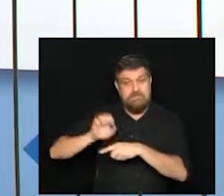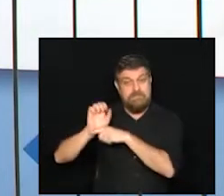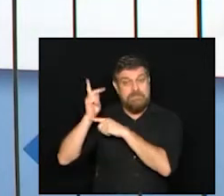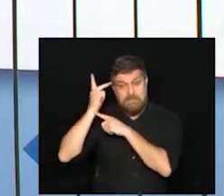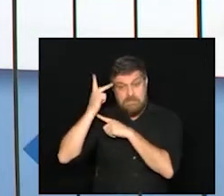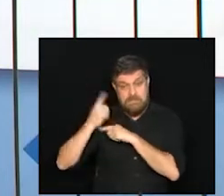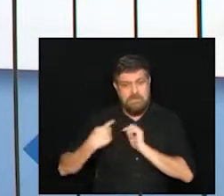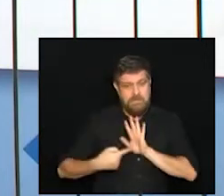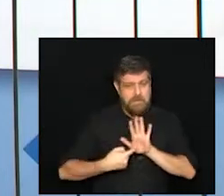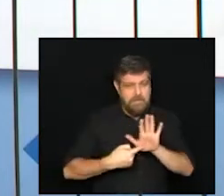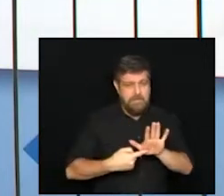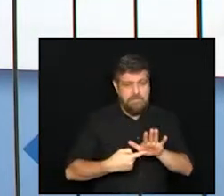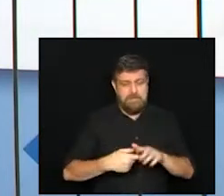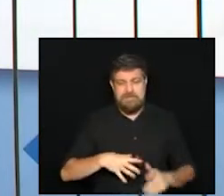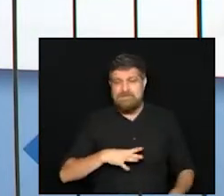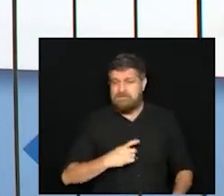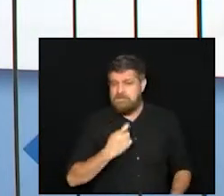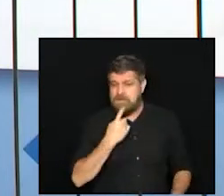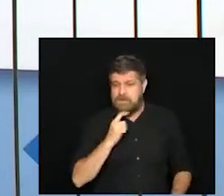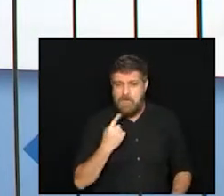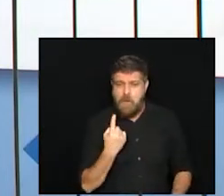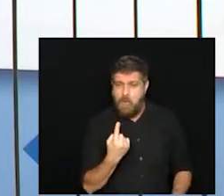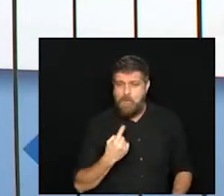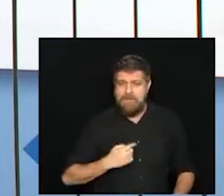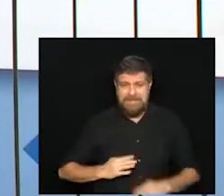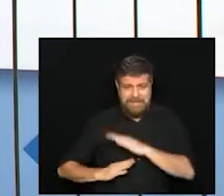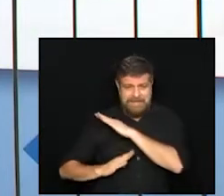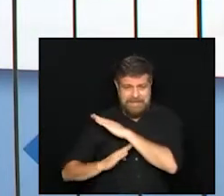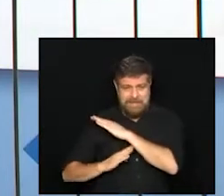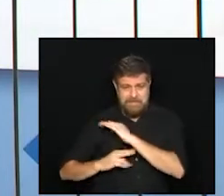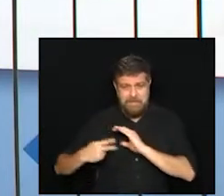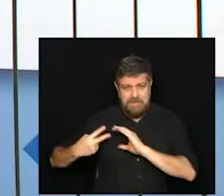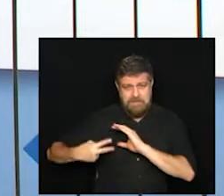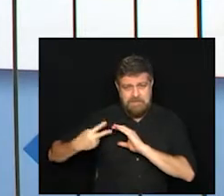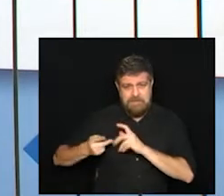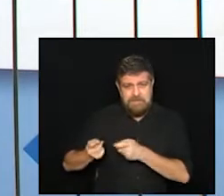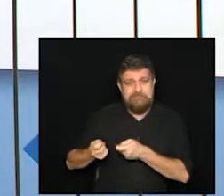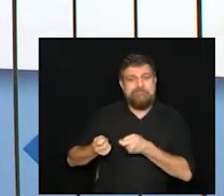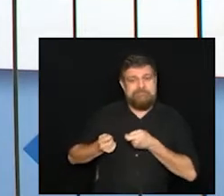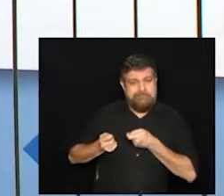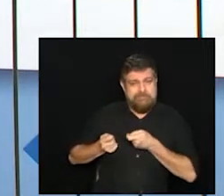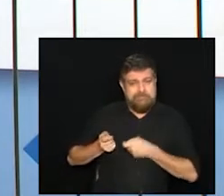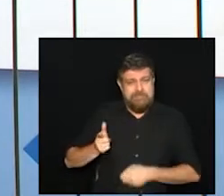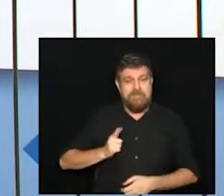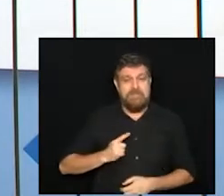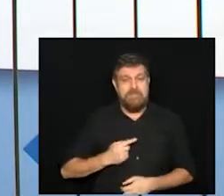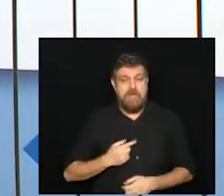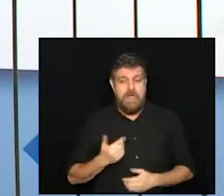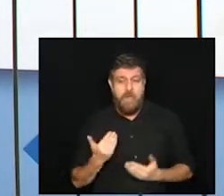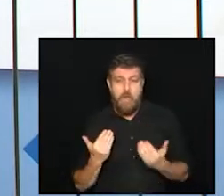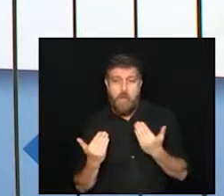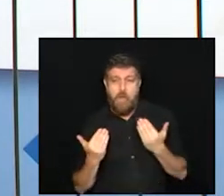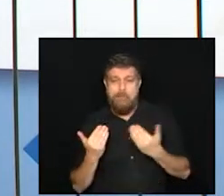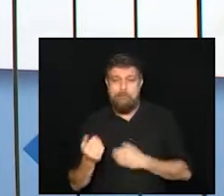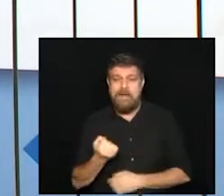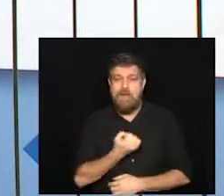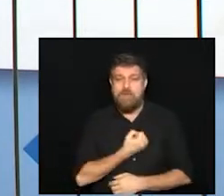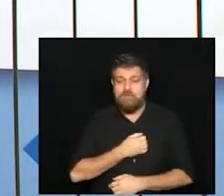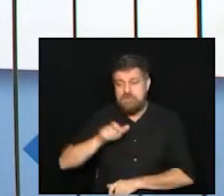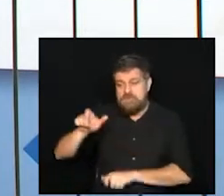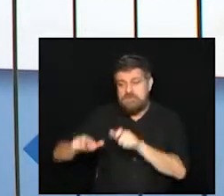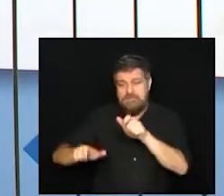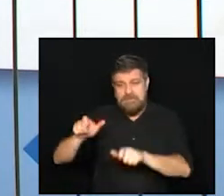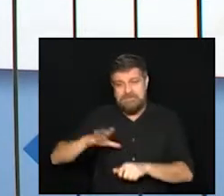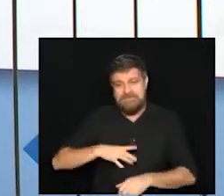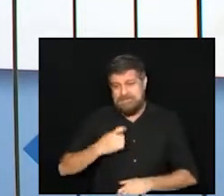aponta que Campinas é uma das câmeras mais econômicas por número de habitantes só no